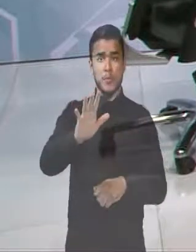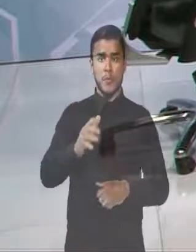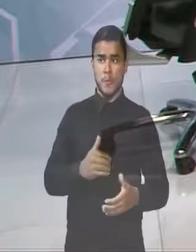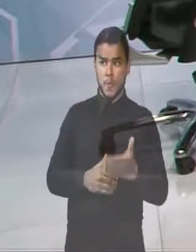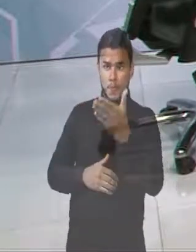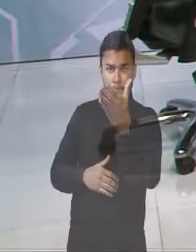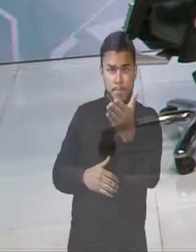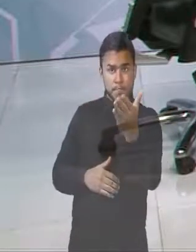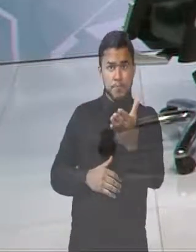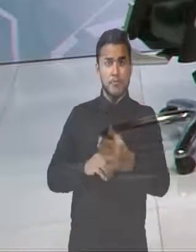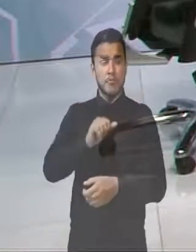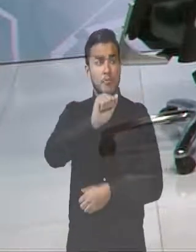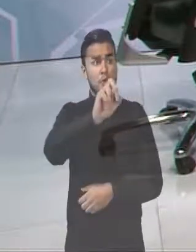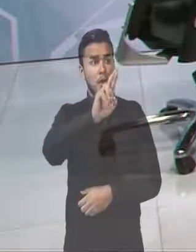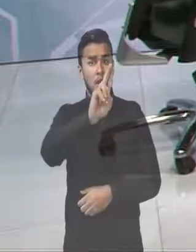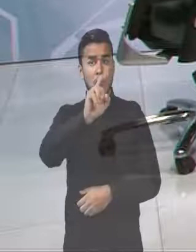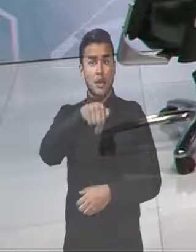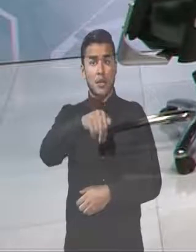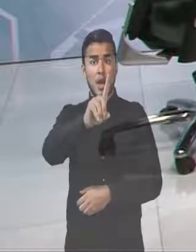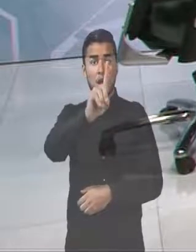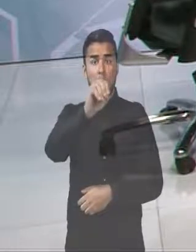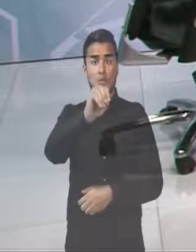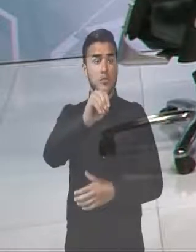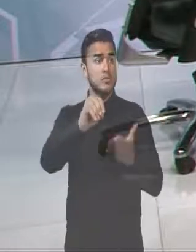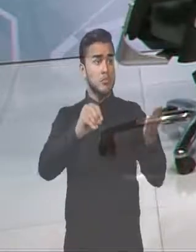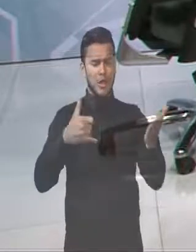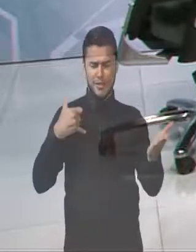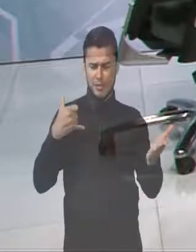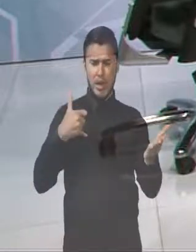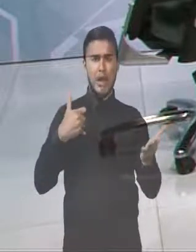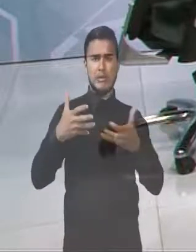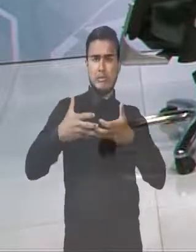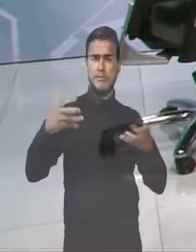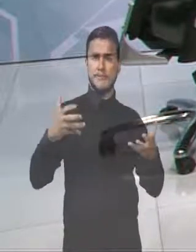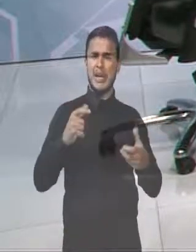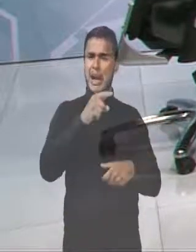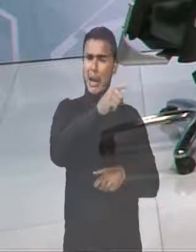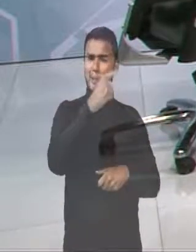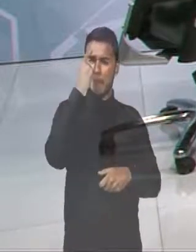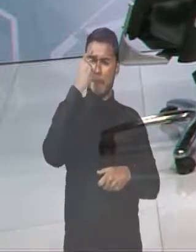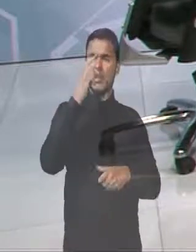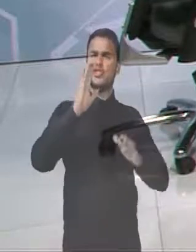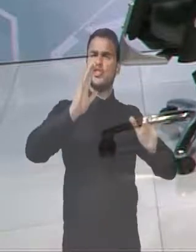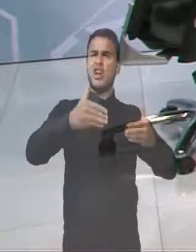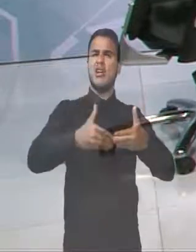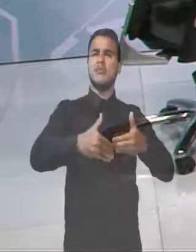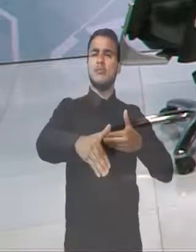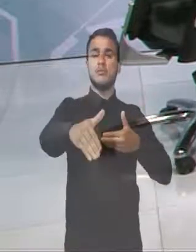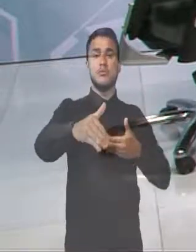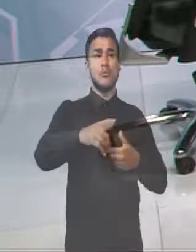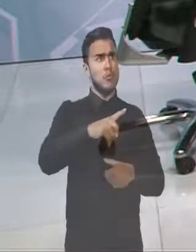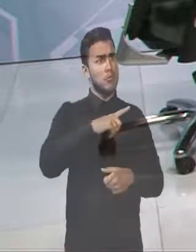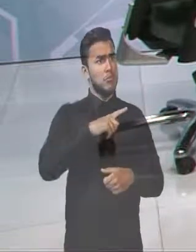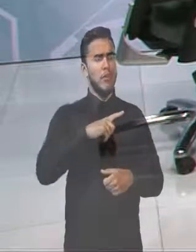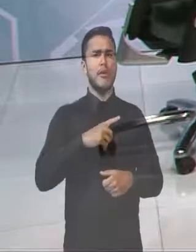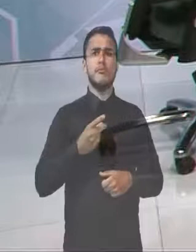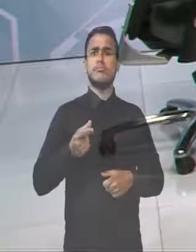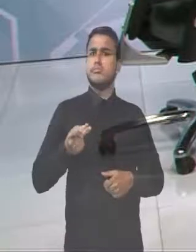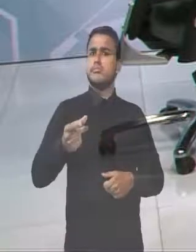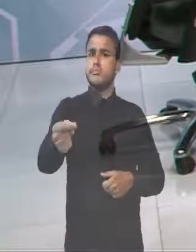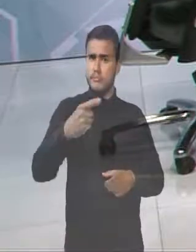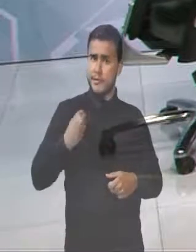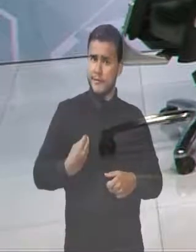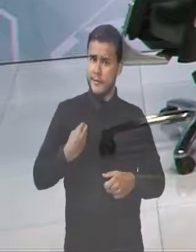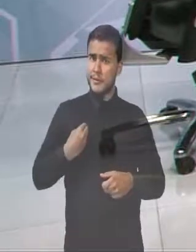Arnaldo é um jovem, entendeu? Ainda com um grande futuro pela frente. Então, se você olhar a questão